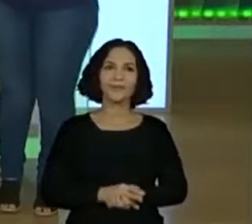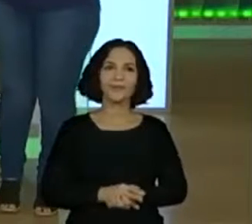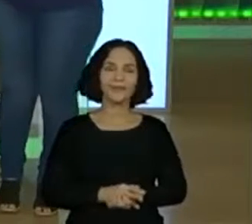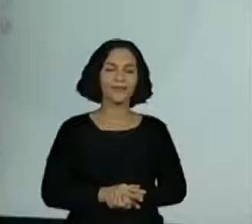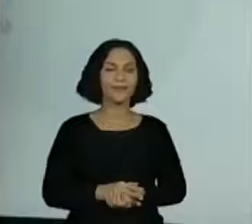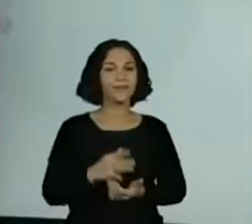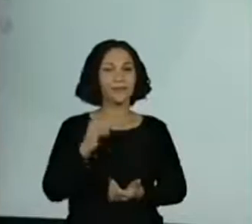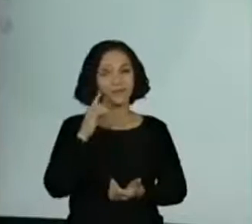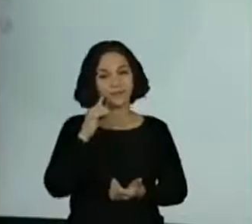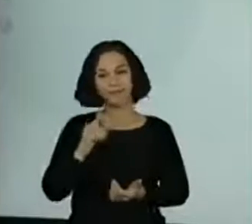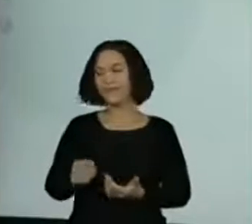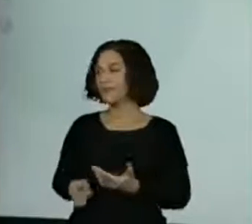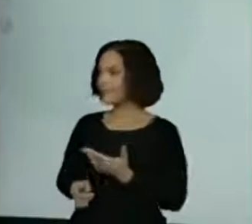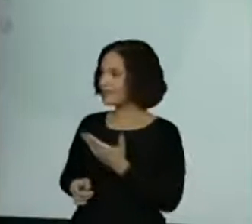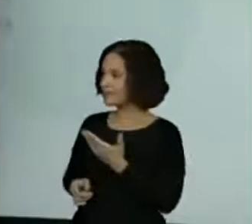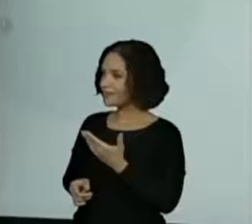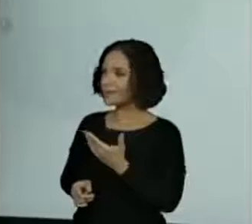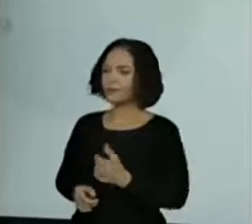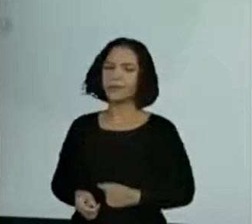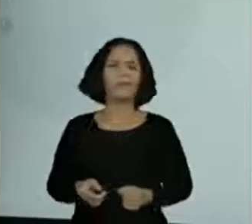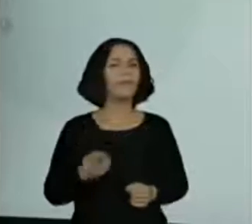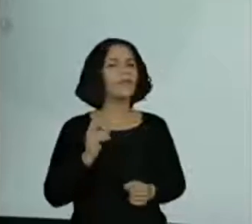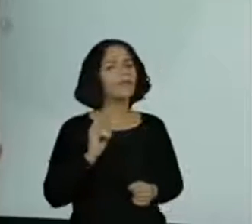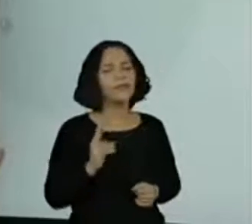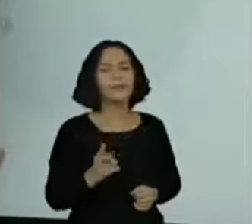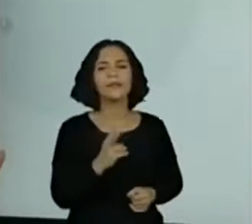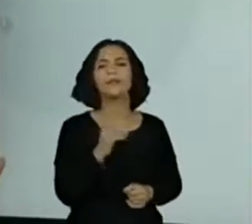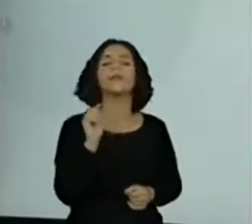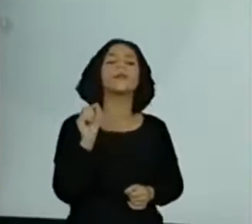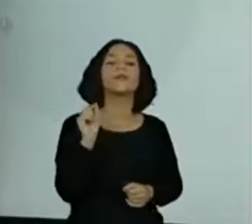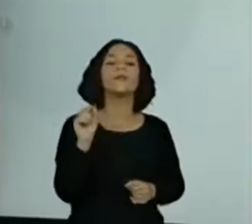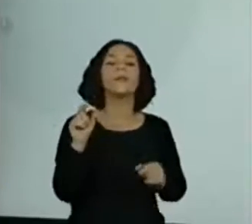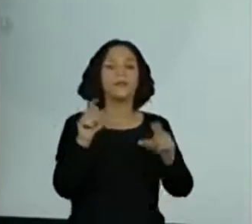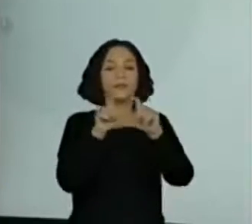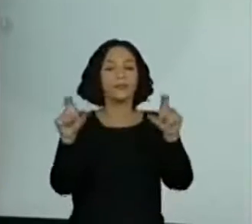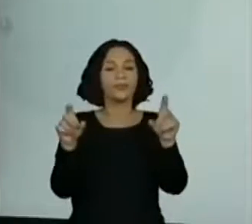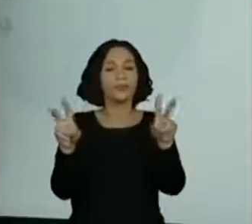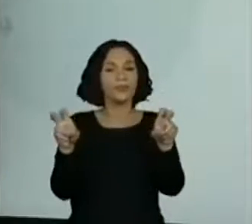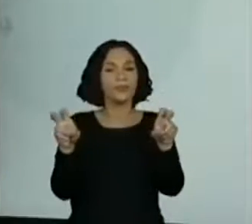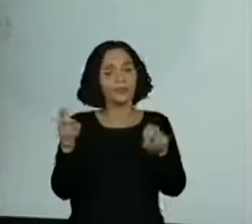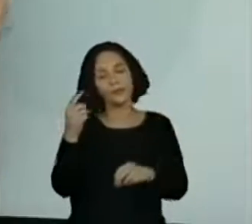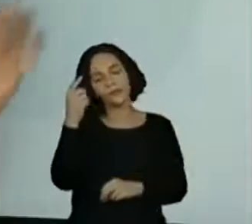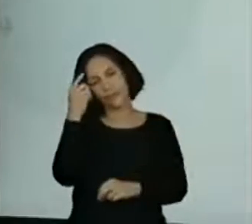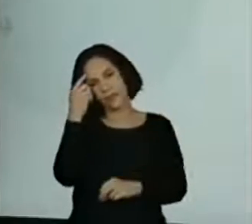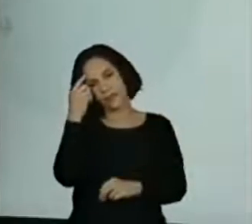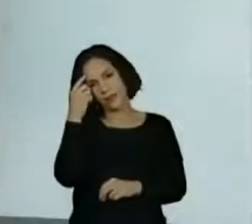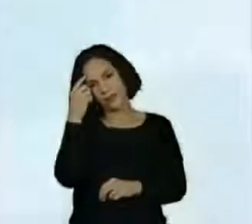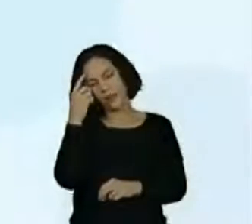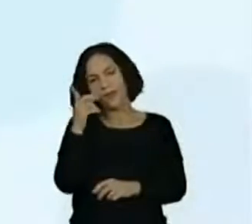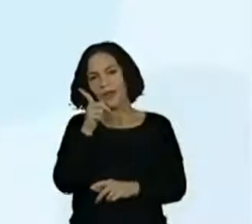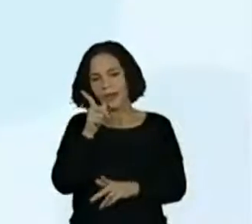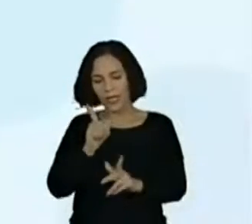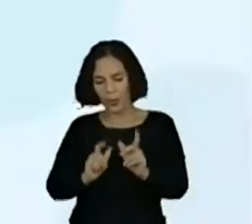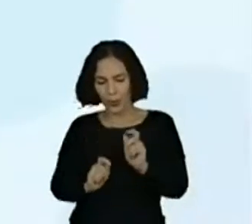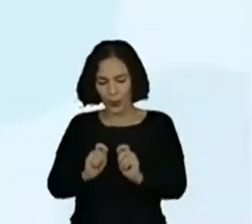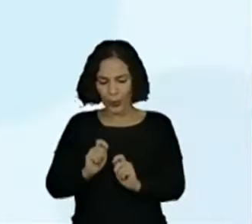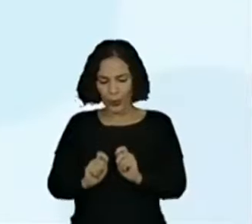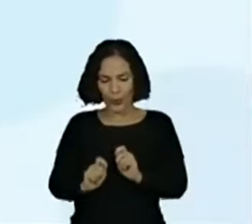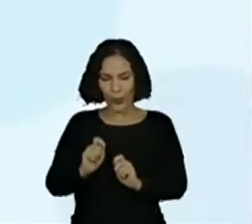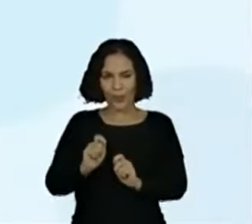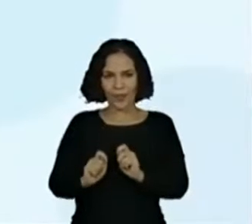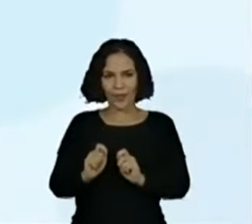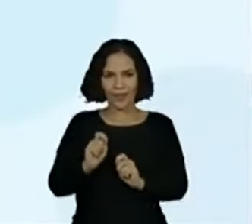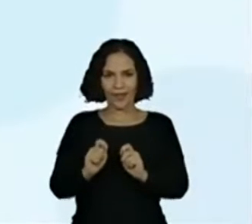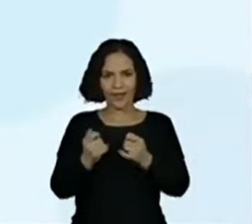Lembrando que ela sempre traz ali um título para a gente já ir pensando. Poupando energia. Vocês